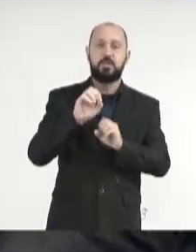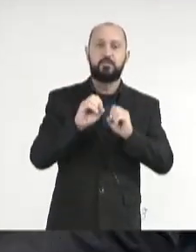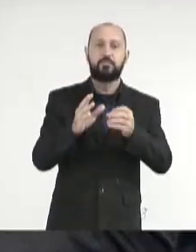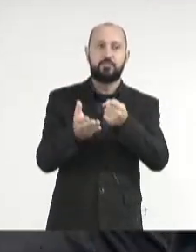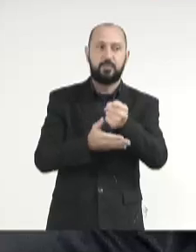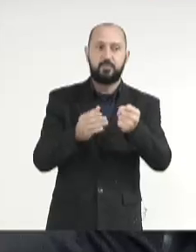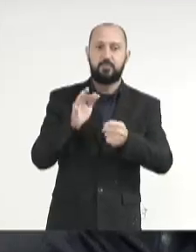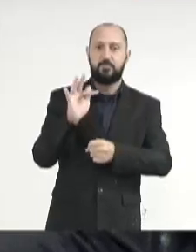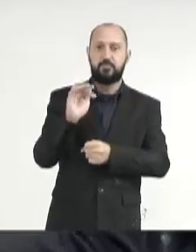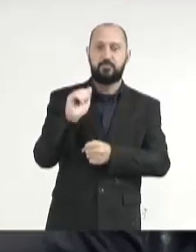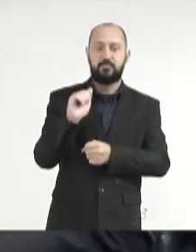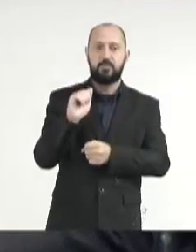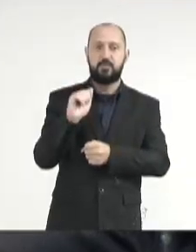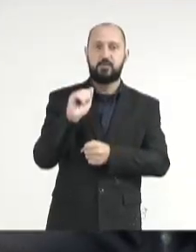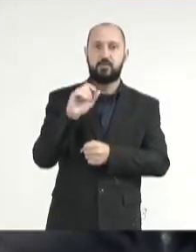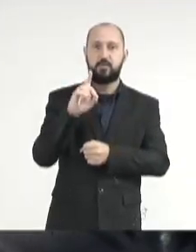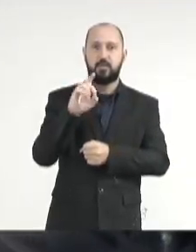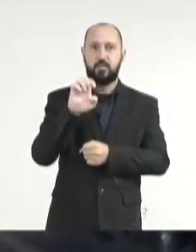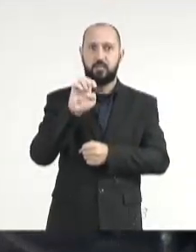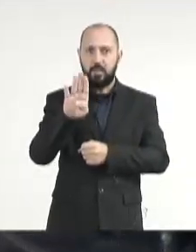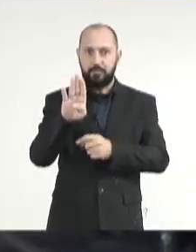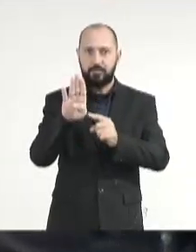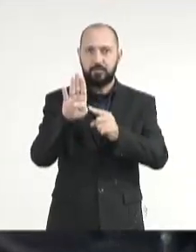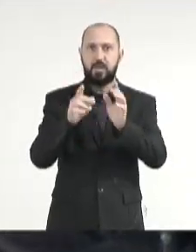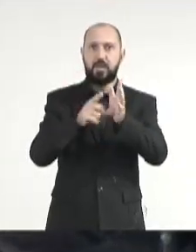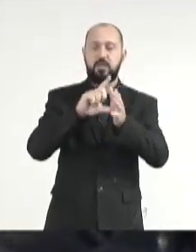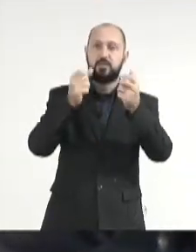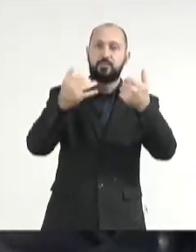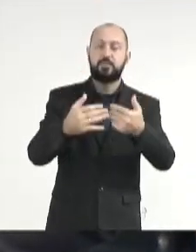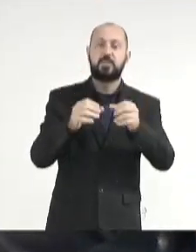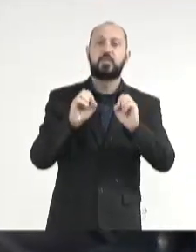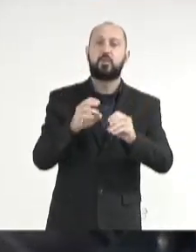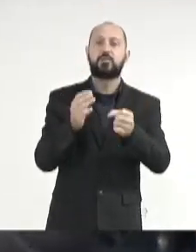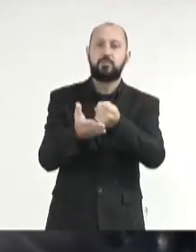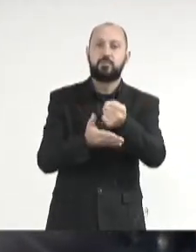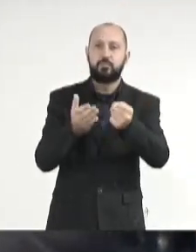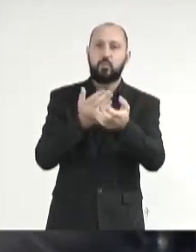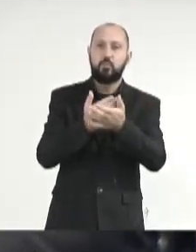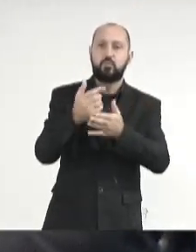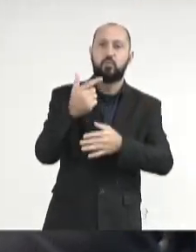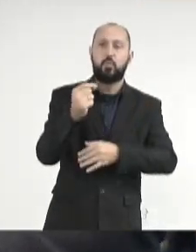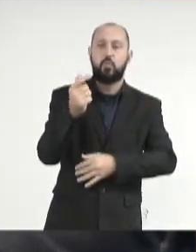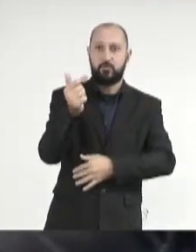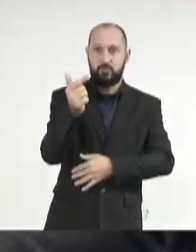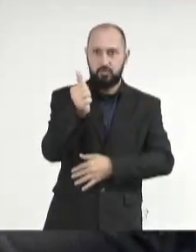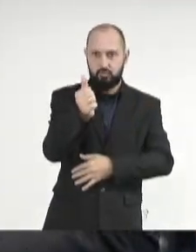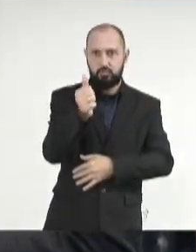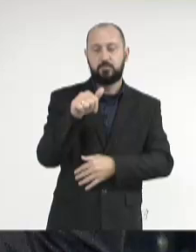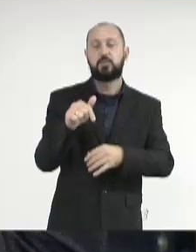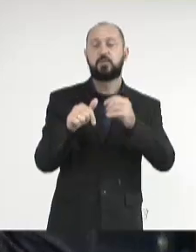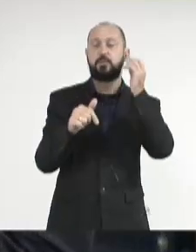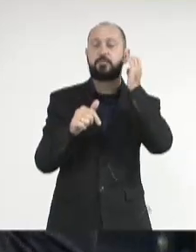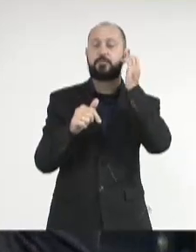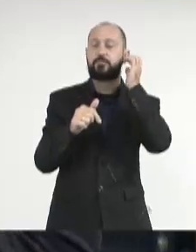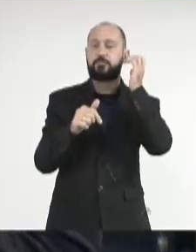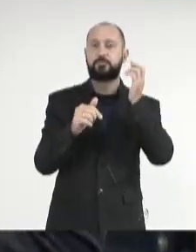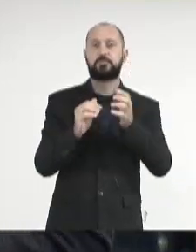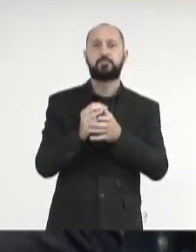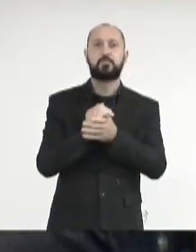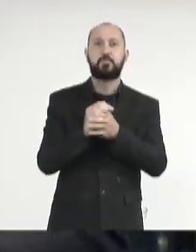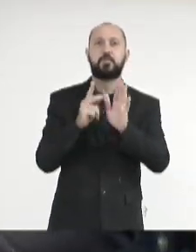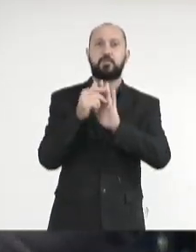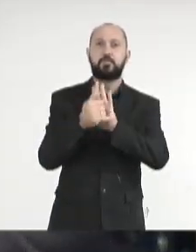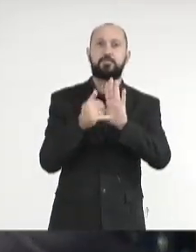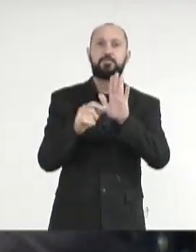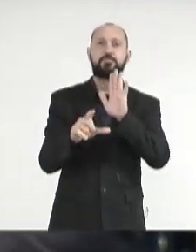A FADEB ela é uma fundação, como você explicou, de apoio à educação básica, existe desde 2021 aqui em Mato Grosso do Sul, e esse projeto